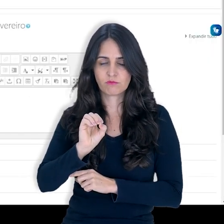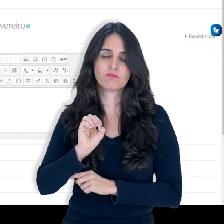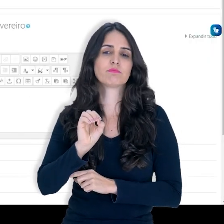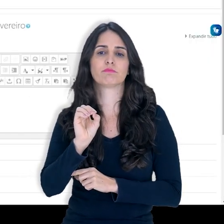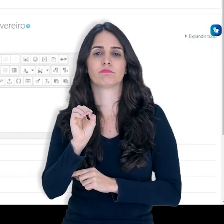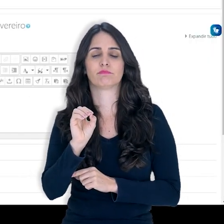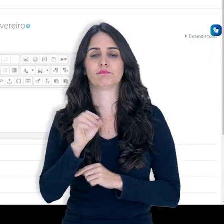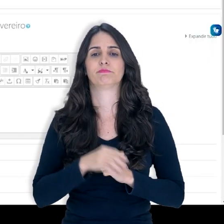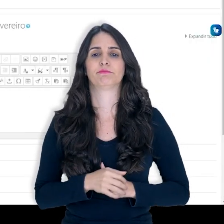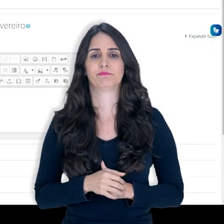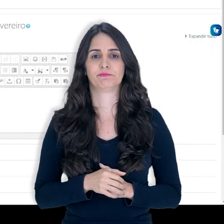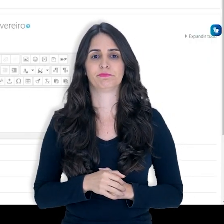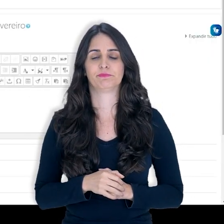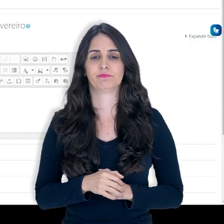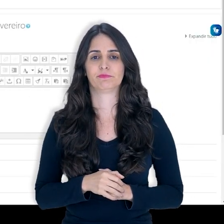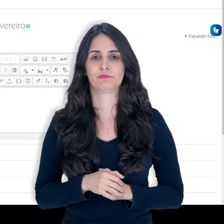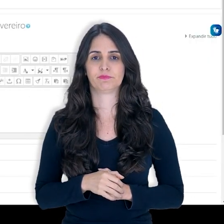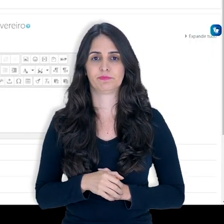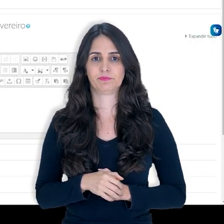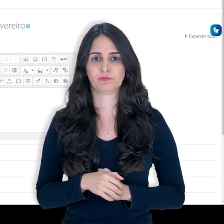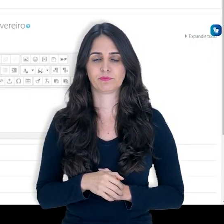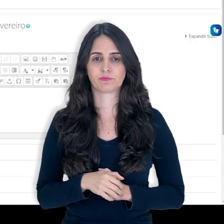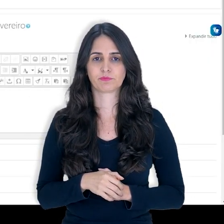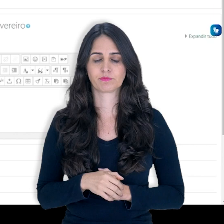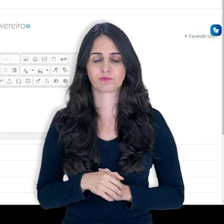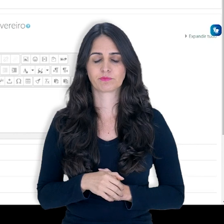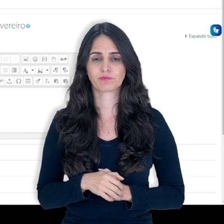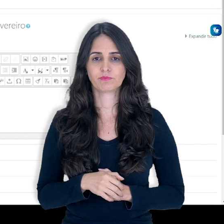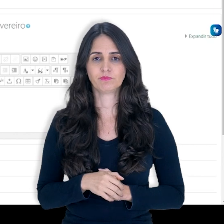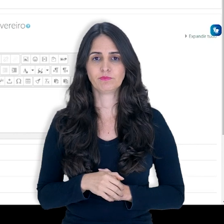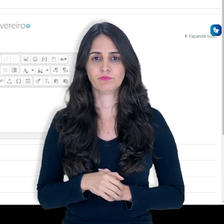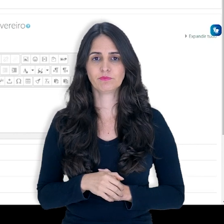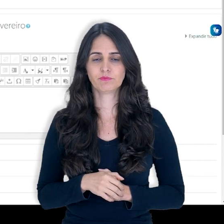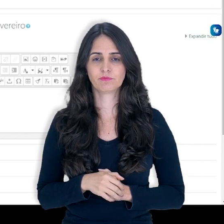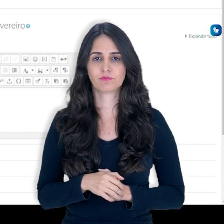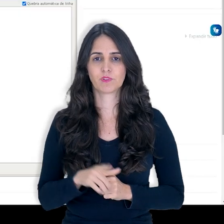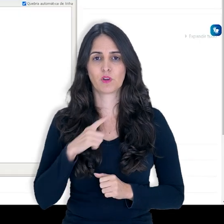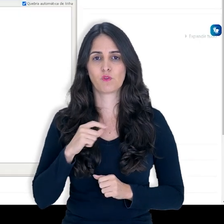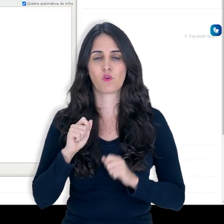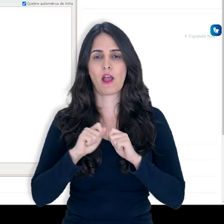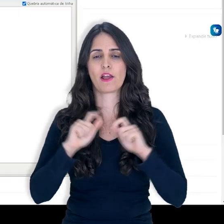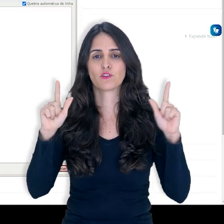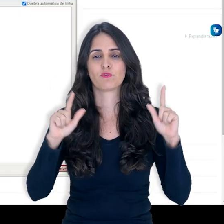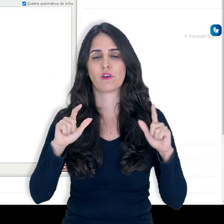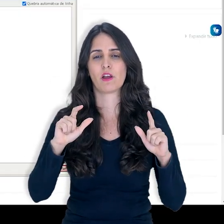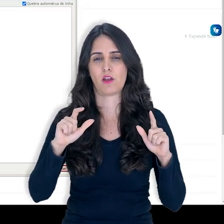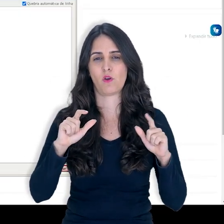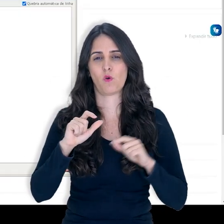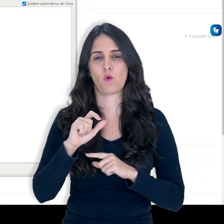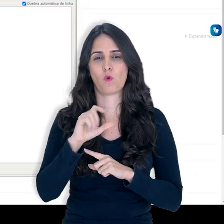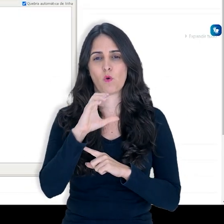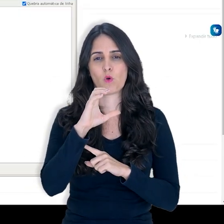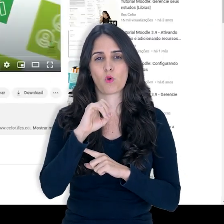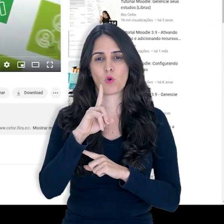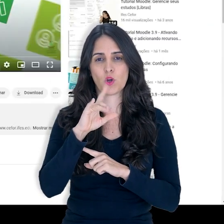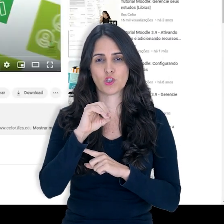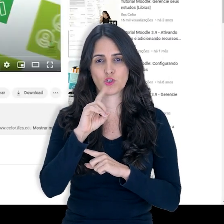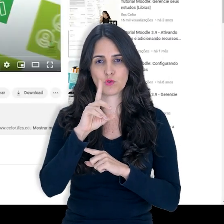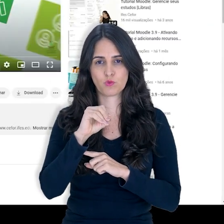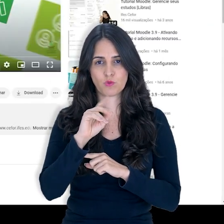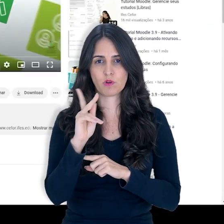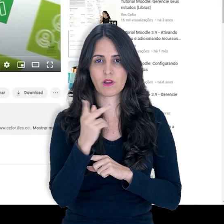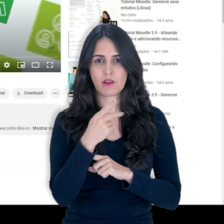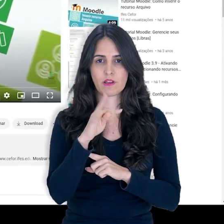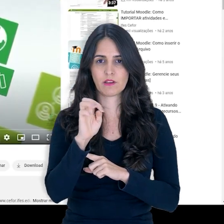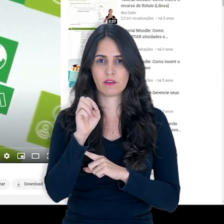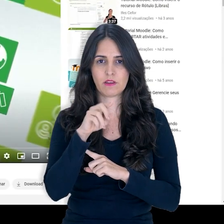e aí eu vou ativar o meu editor aqui de código HTML. Aí eu vou